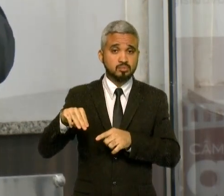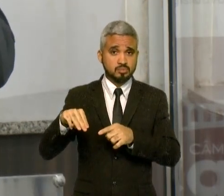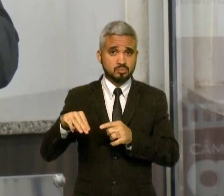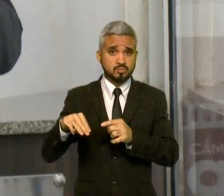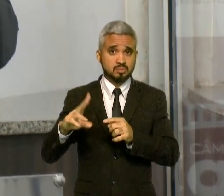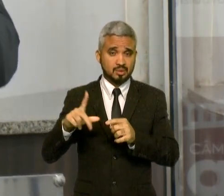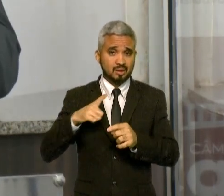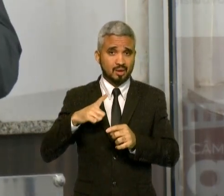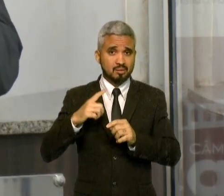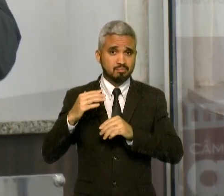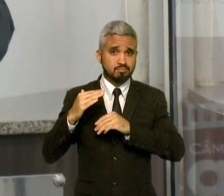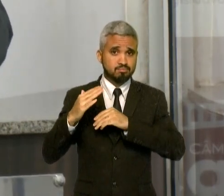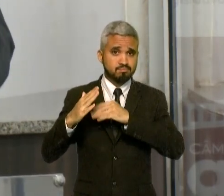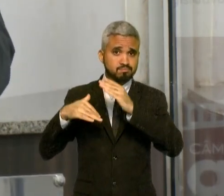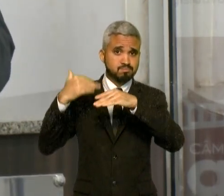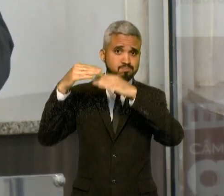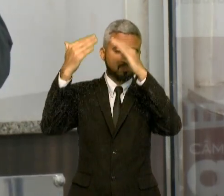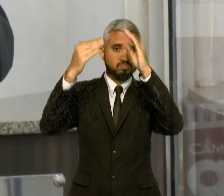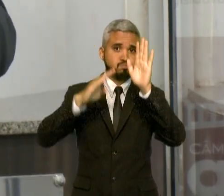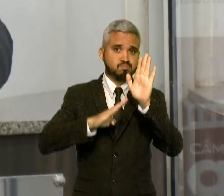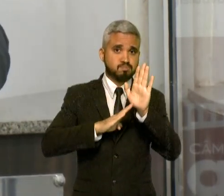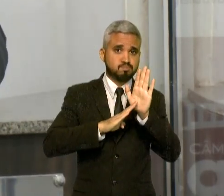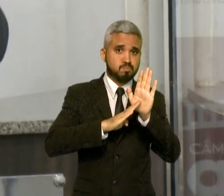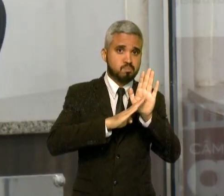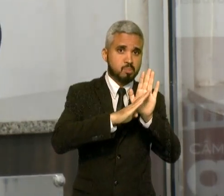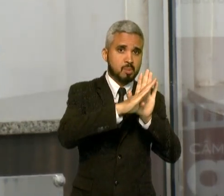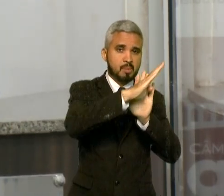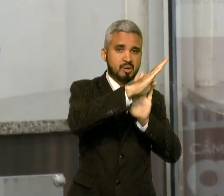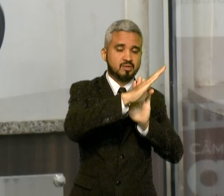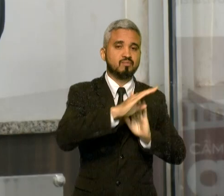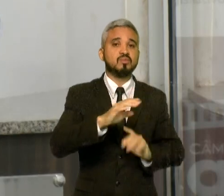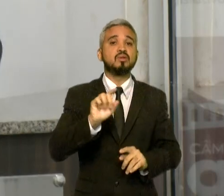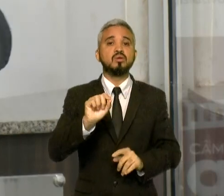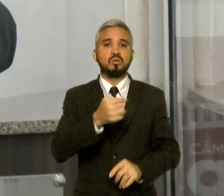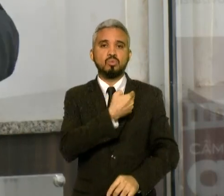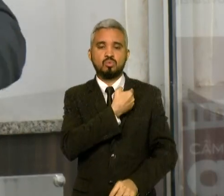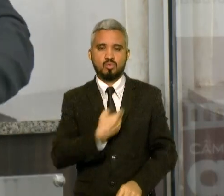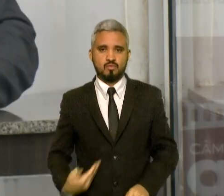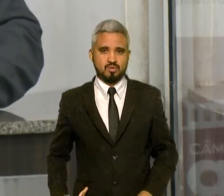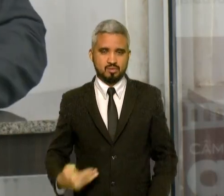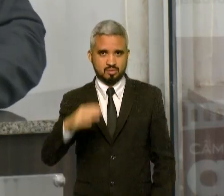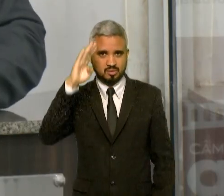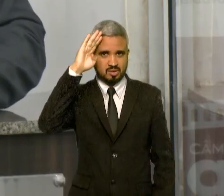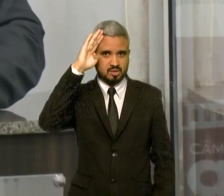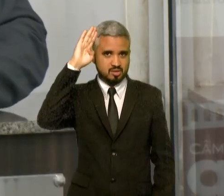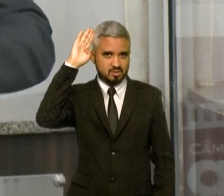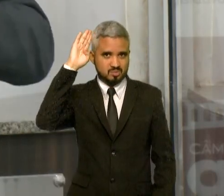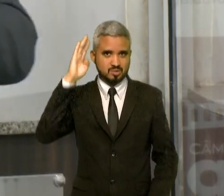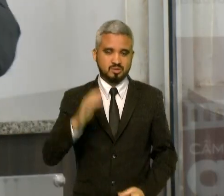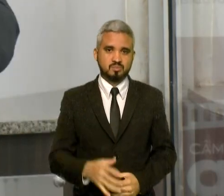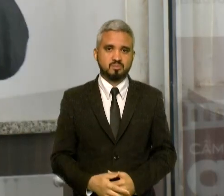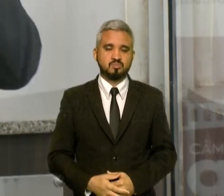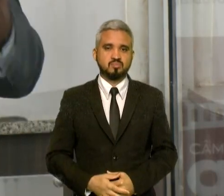que vem através do trabalho do nosso governador Carlos Brandão. Esse clima de união na